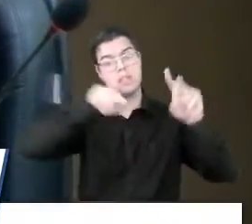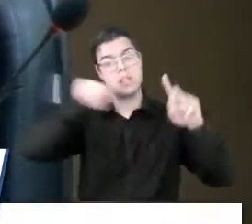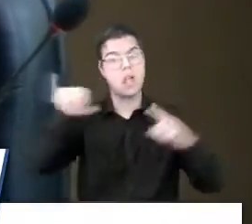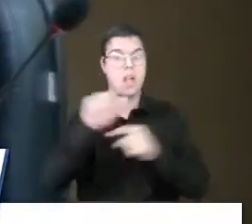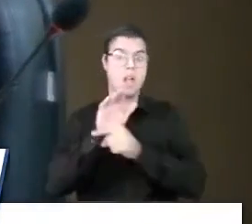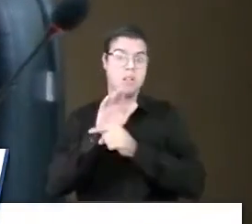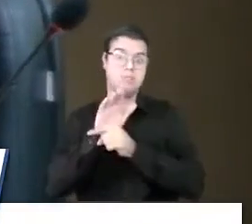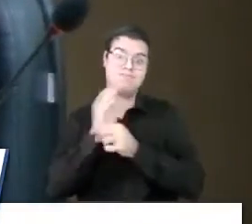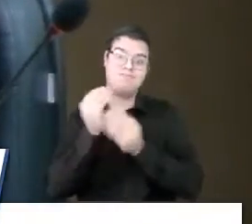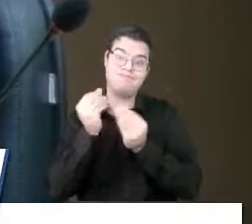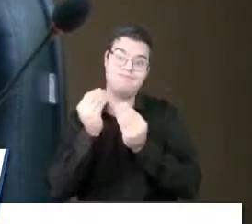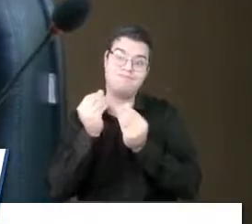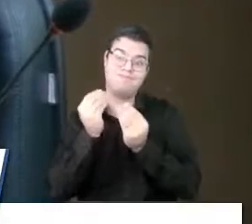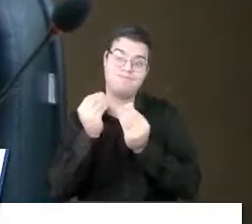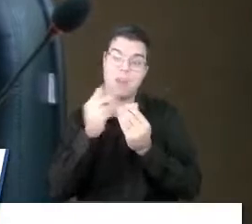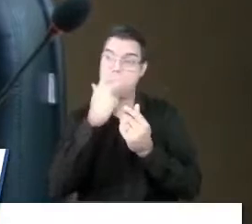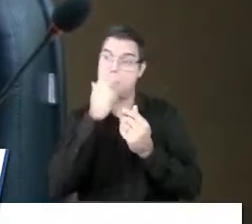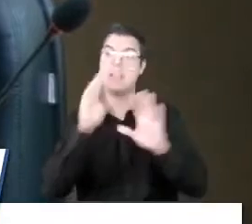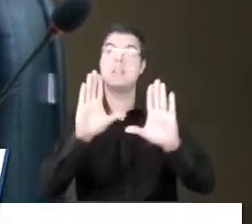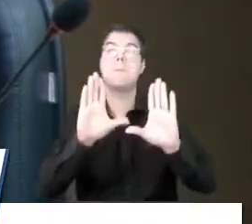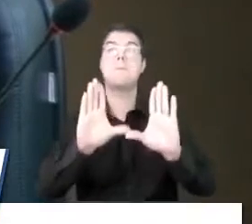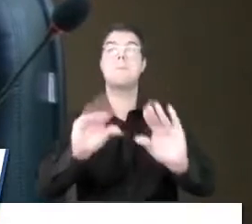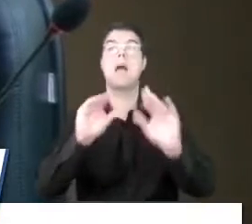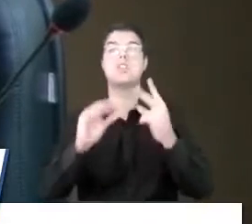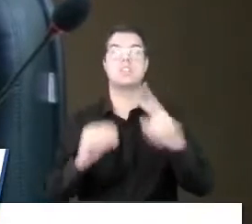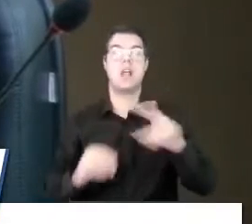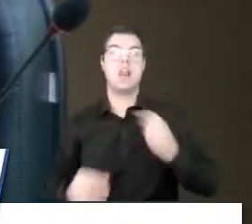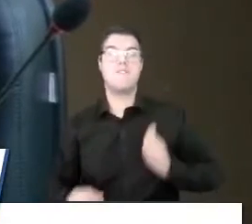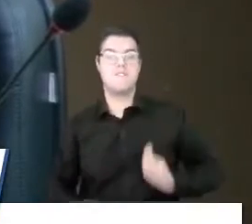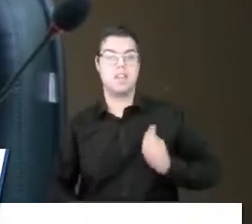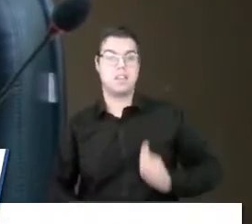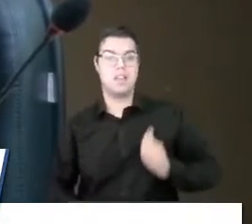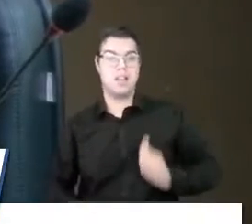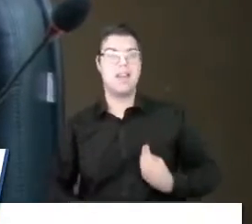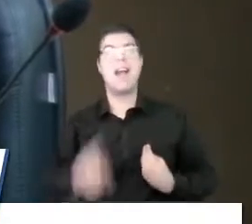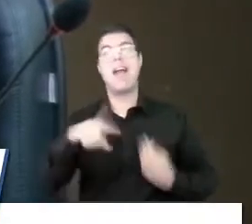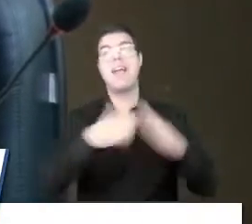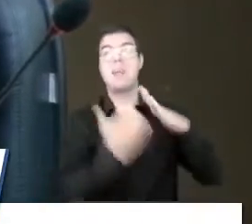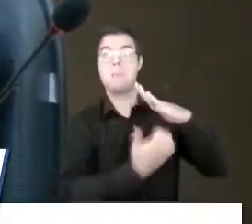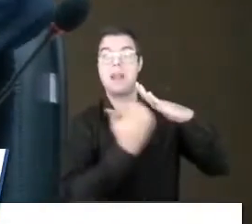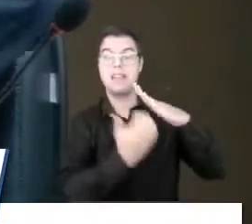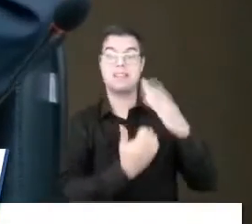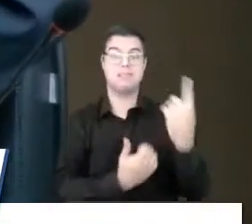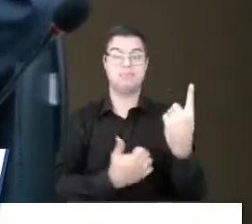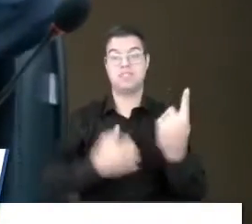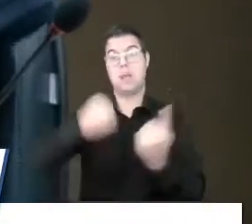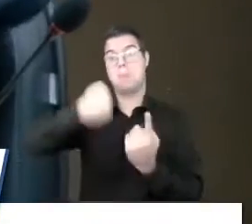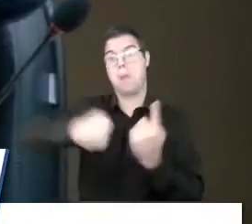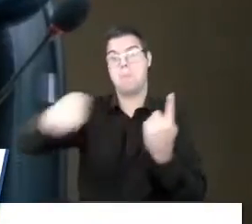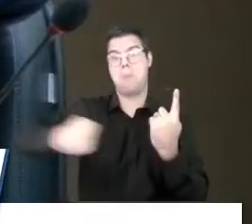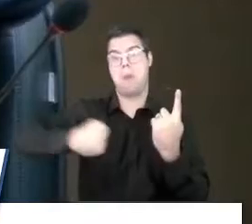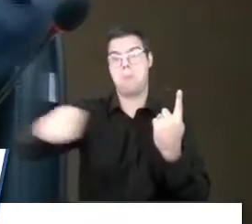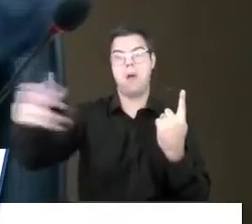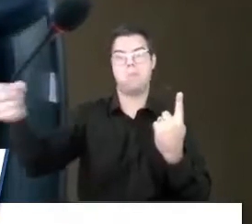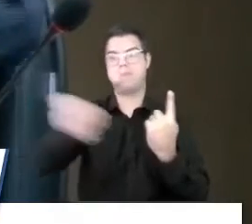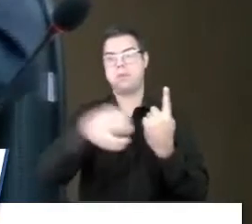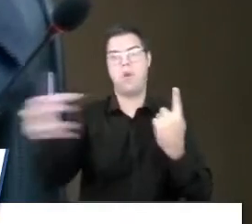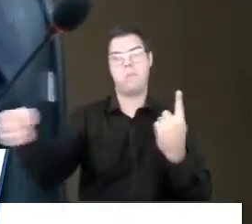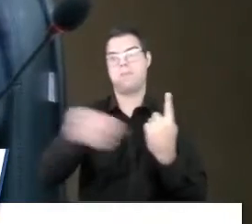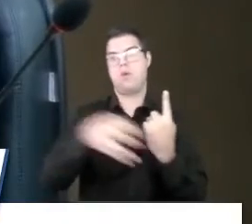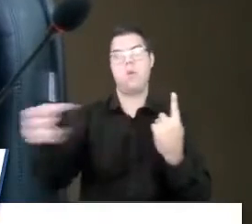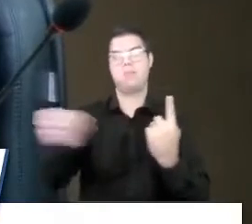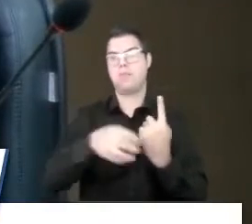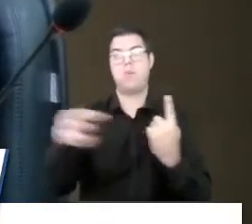vida dos que possivelmente vão ser contratados através de uma empresa e também dos que estão hoje presentes